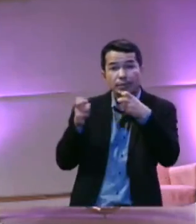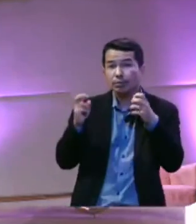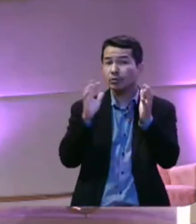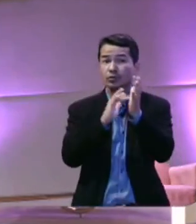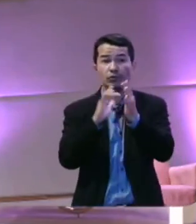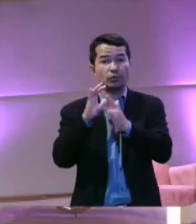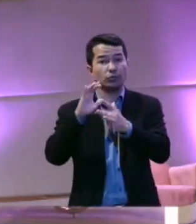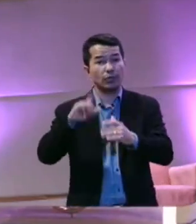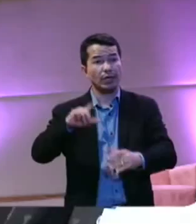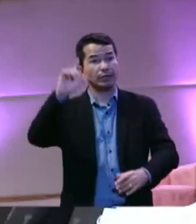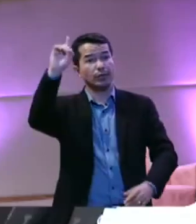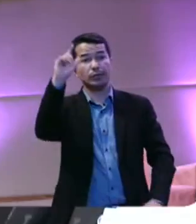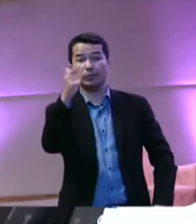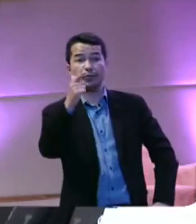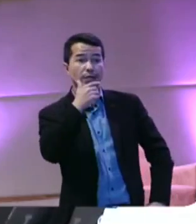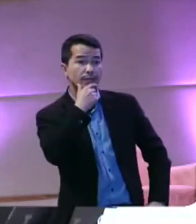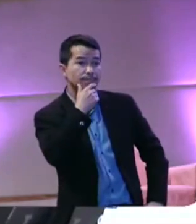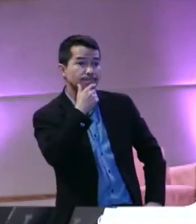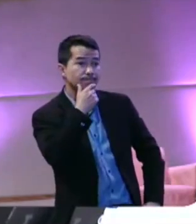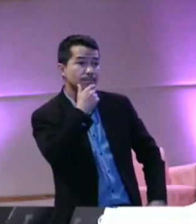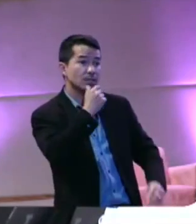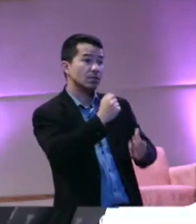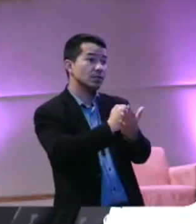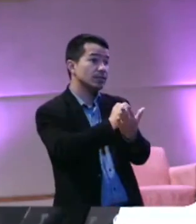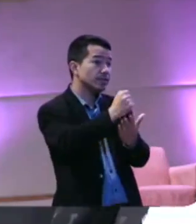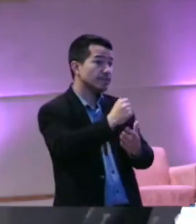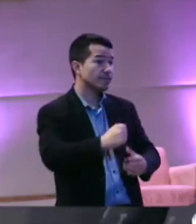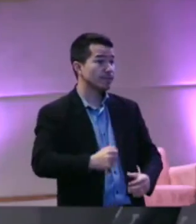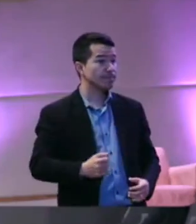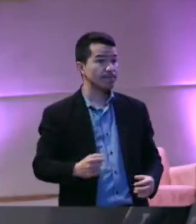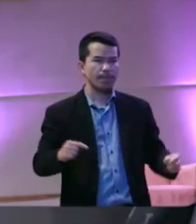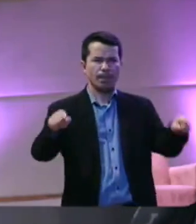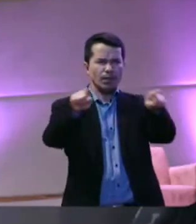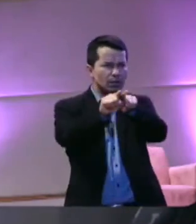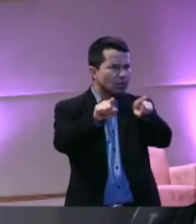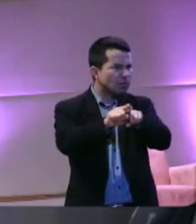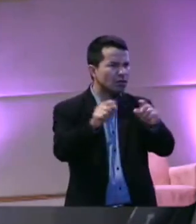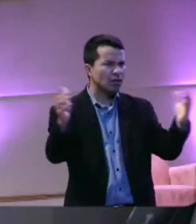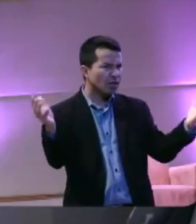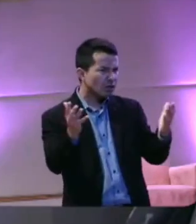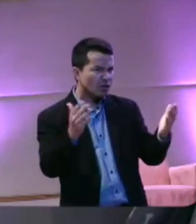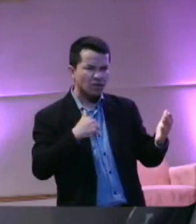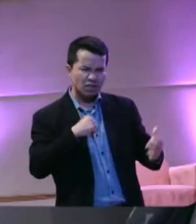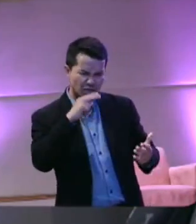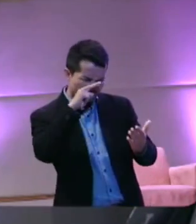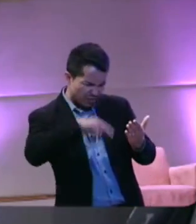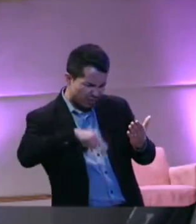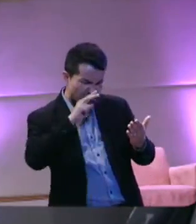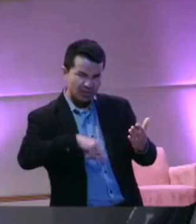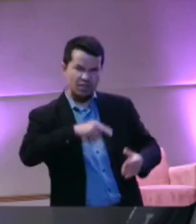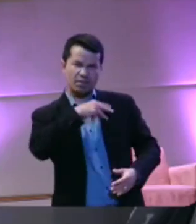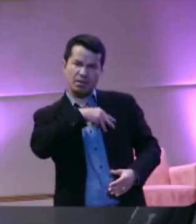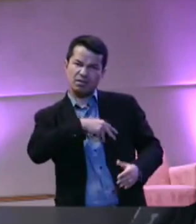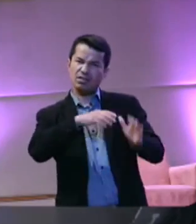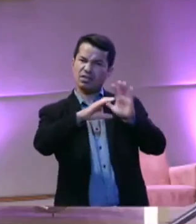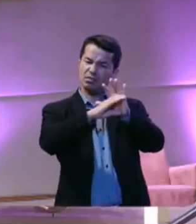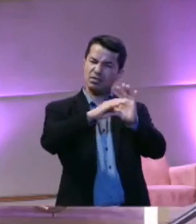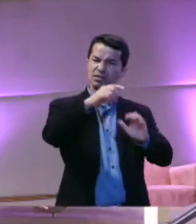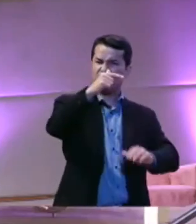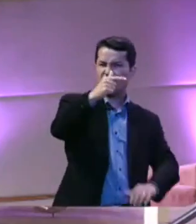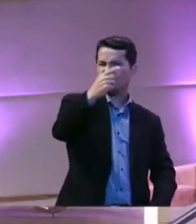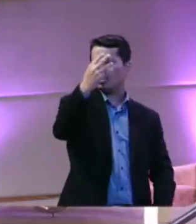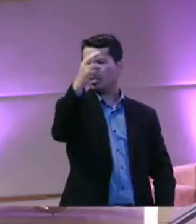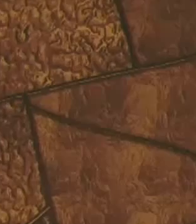Deus. Quando eu vejo isso e eu leio o texto de Mateus 23 e 37 que diz